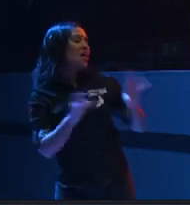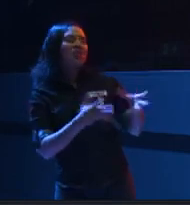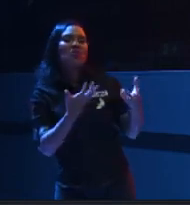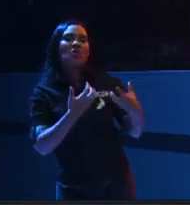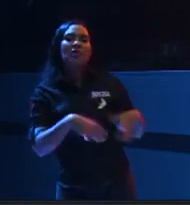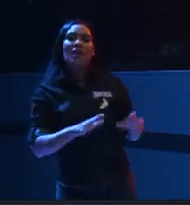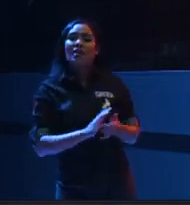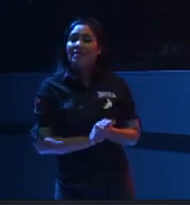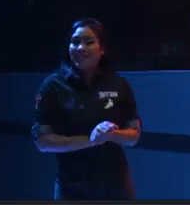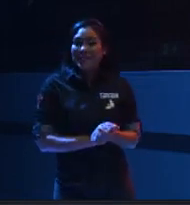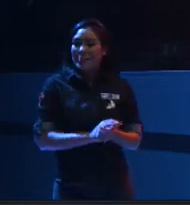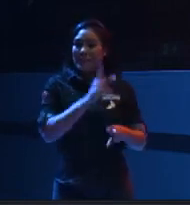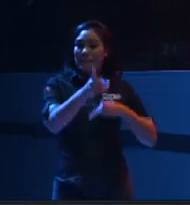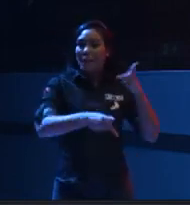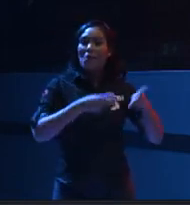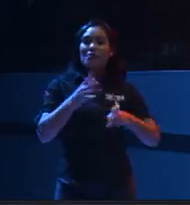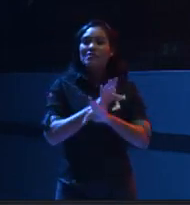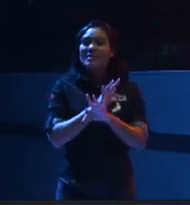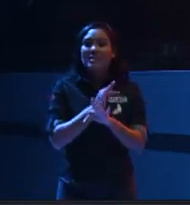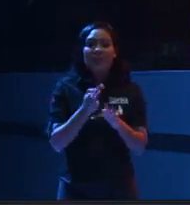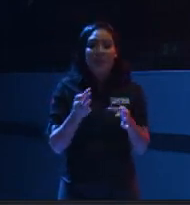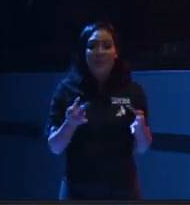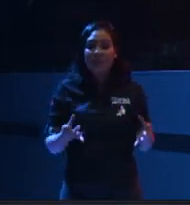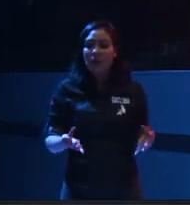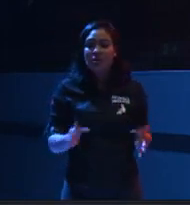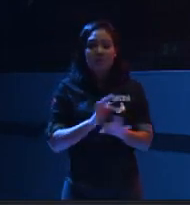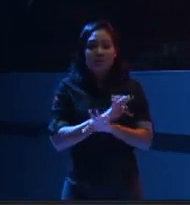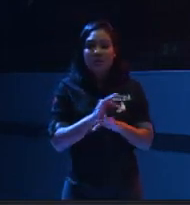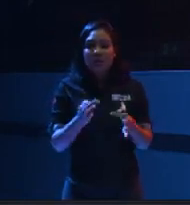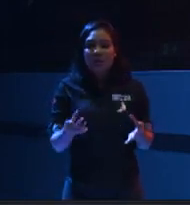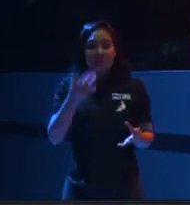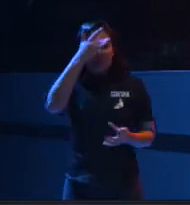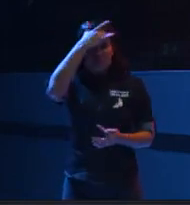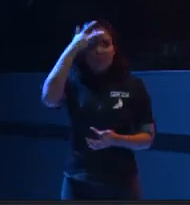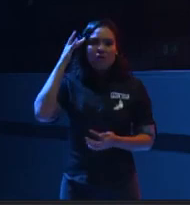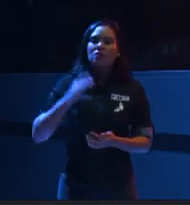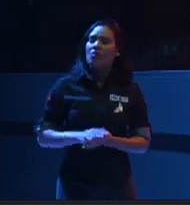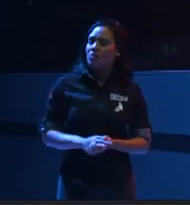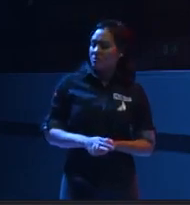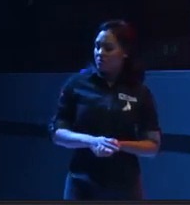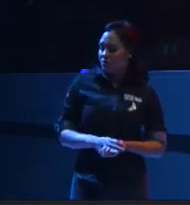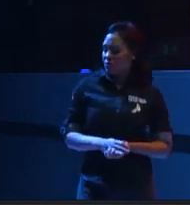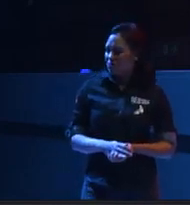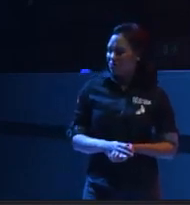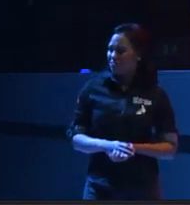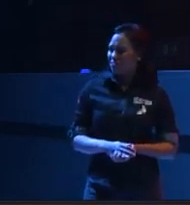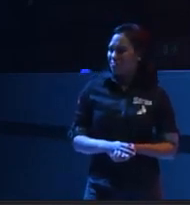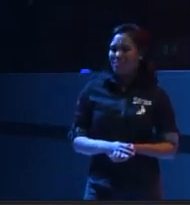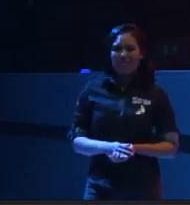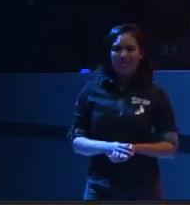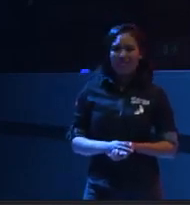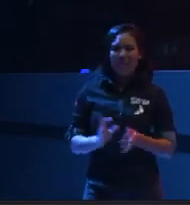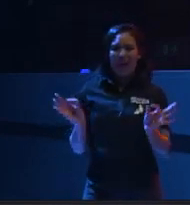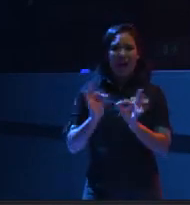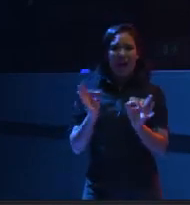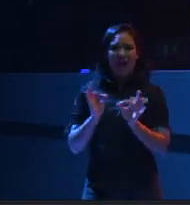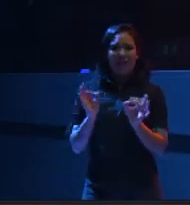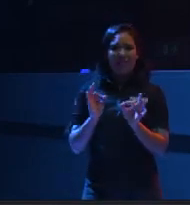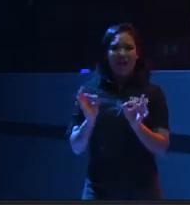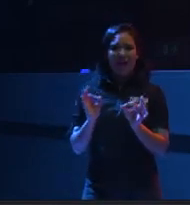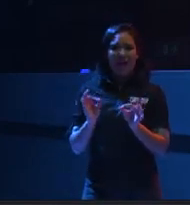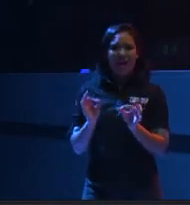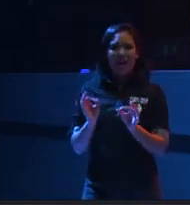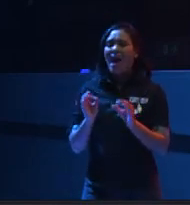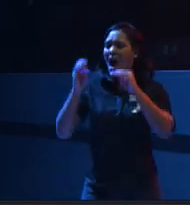ela gente que ninguém daria mérito ninguém daria diploma ninguém daria a medalha ninguém daria a honra